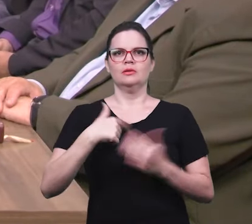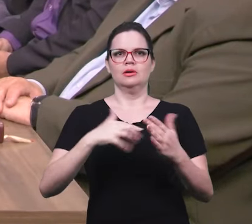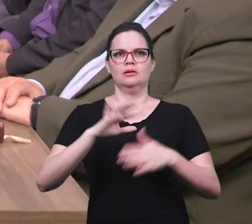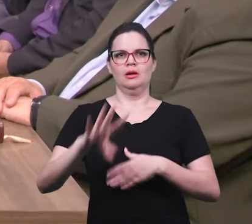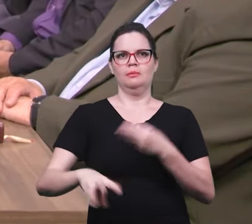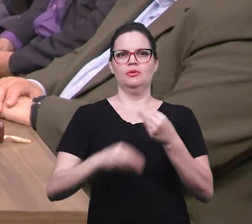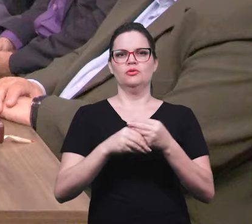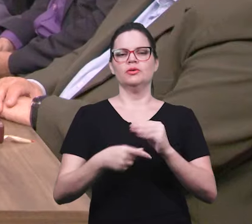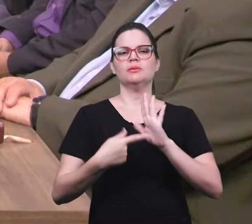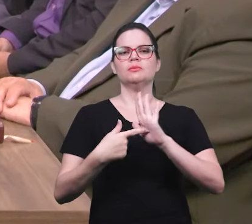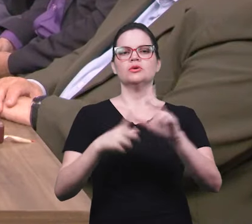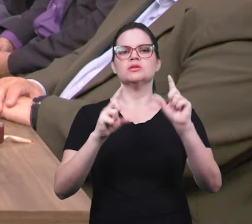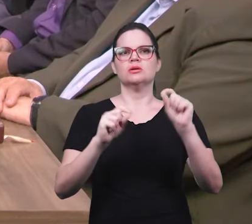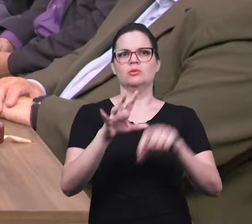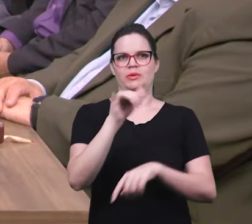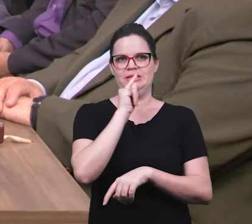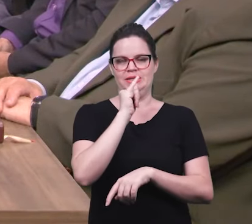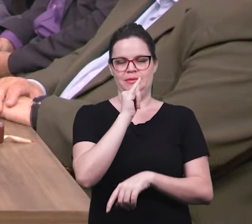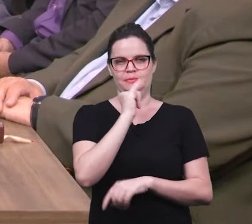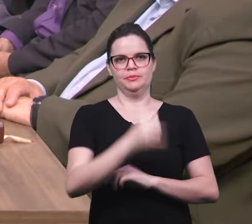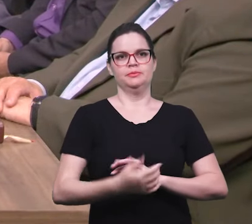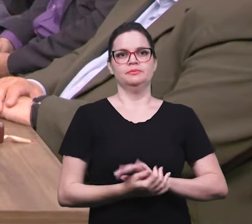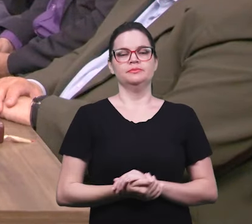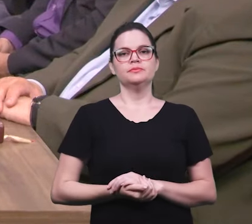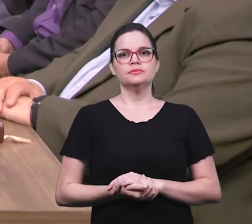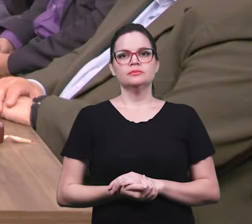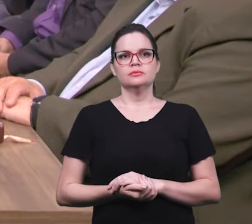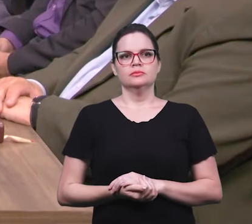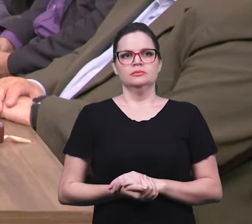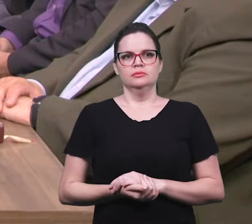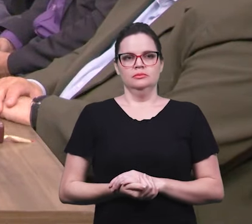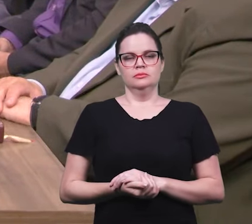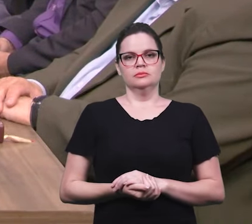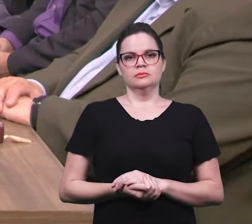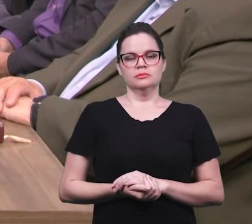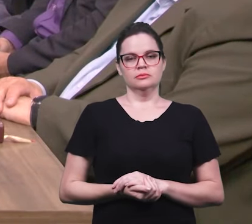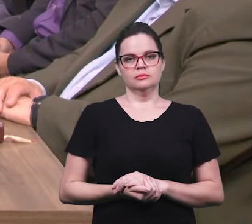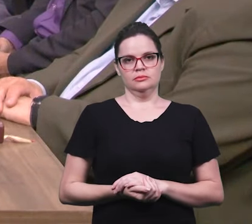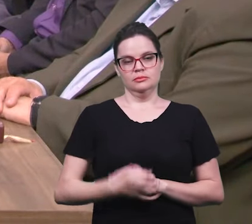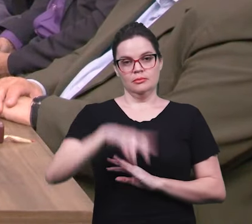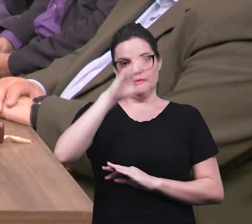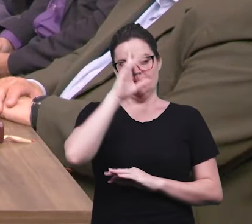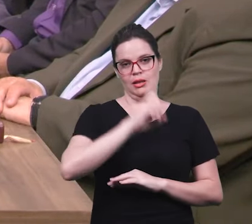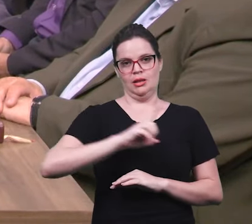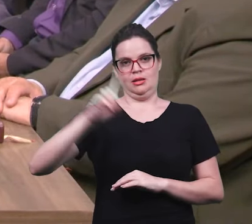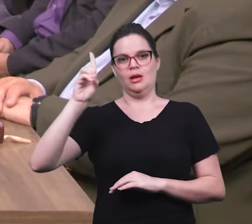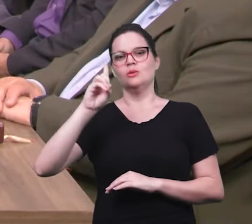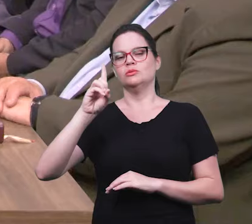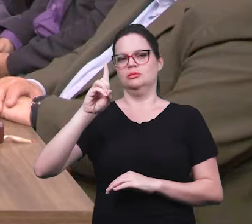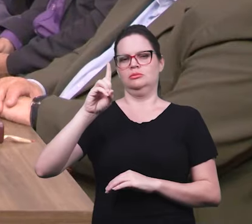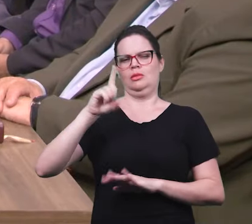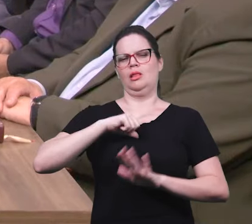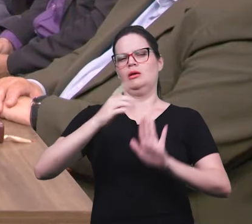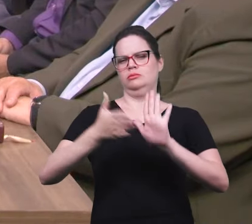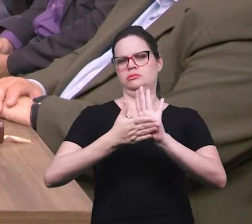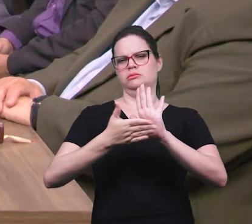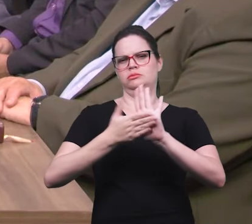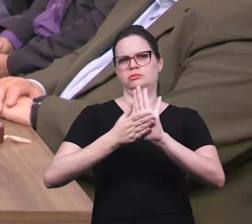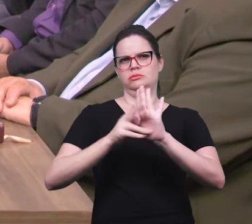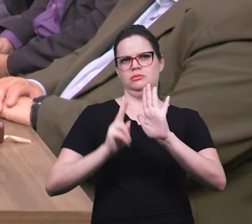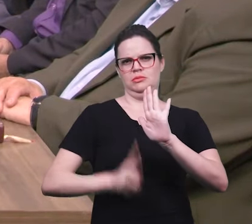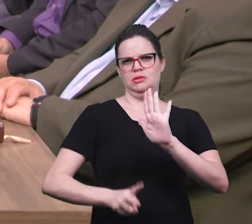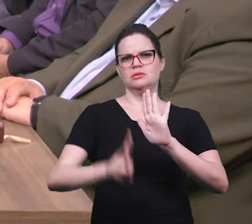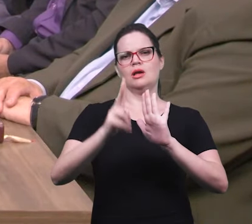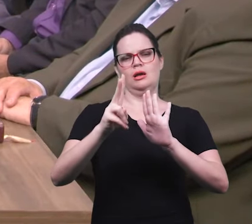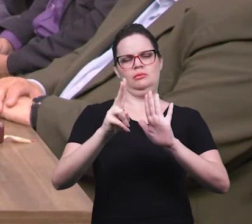um exemplo. Deus, ele quando ele tem um propósito, ele usa do